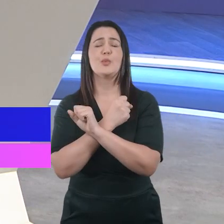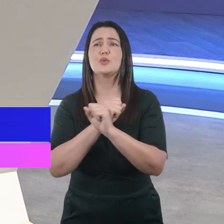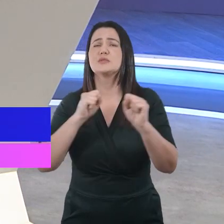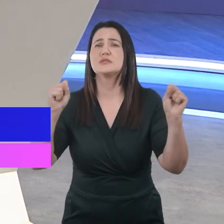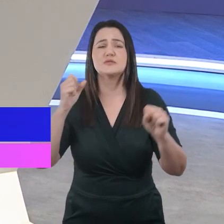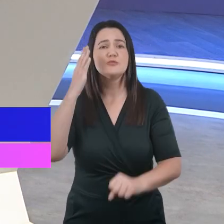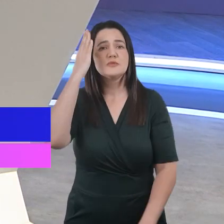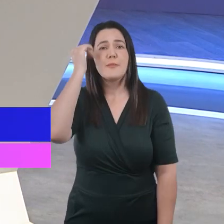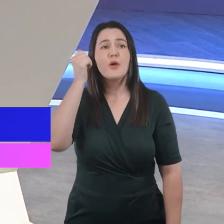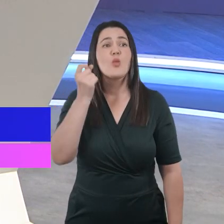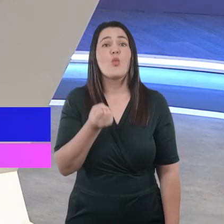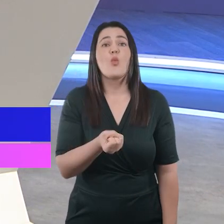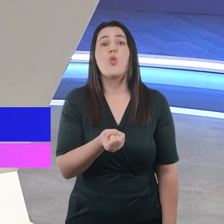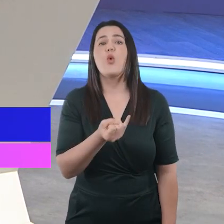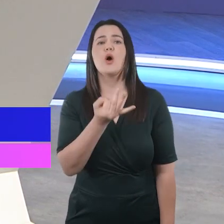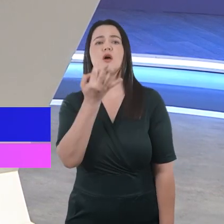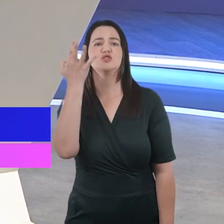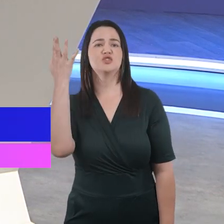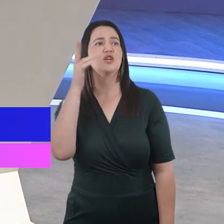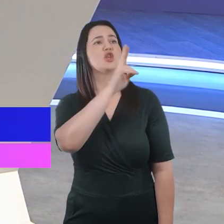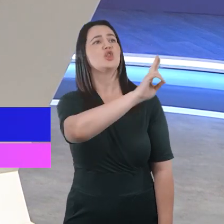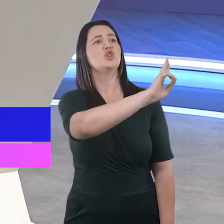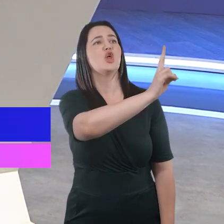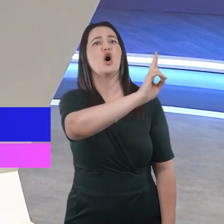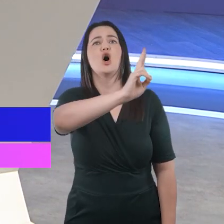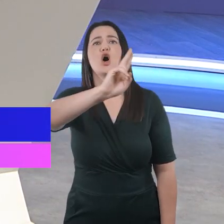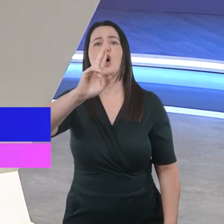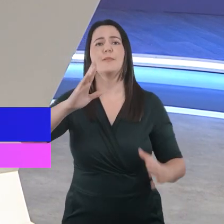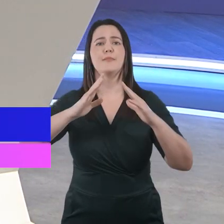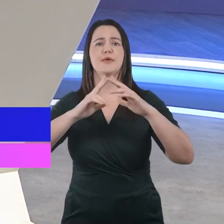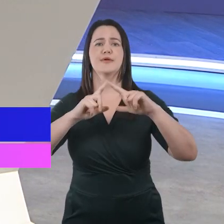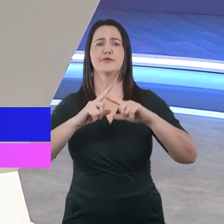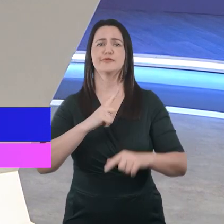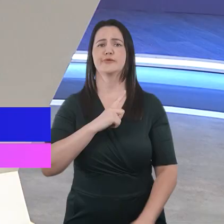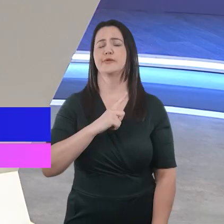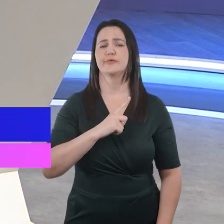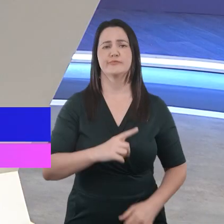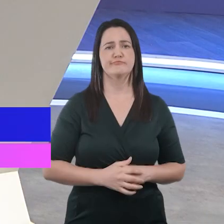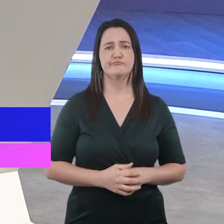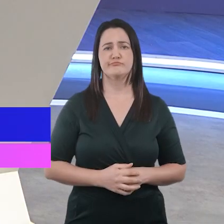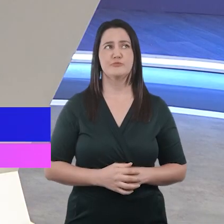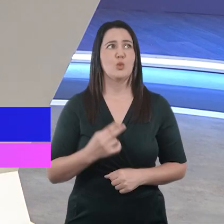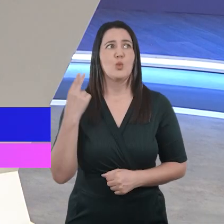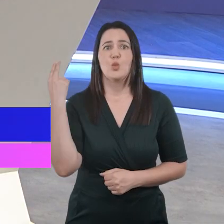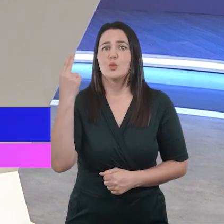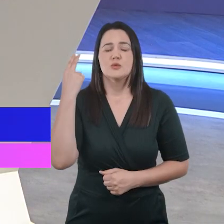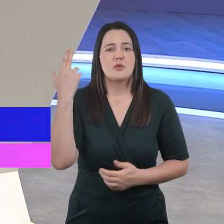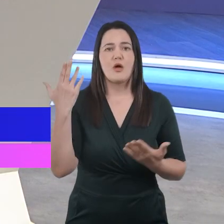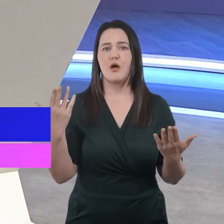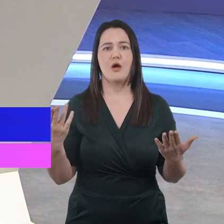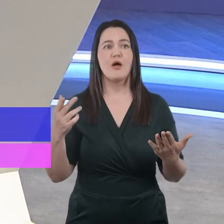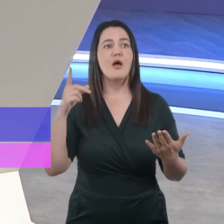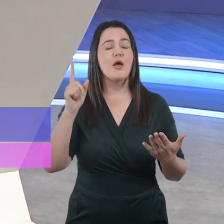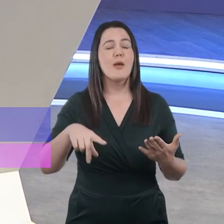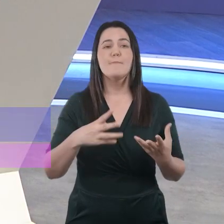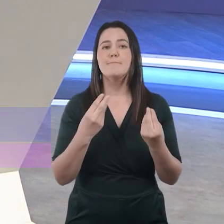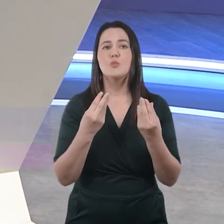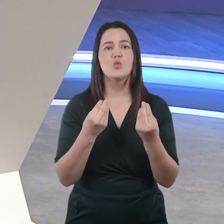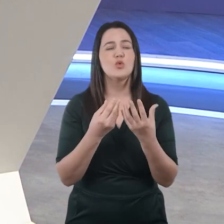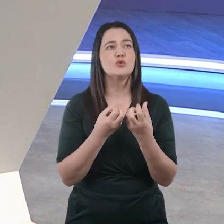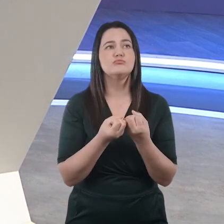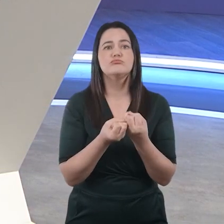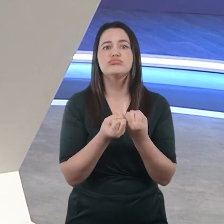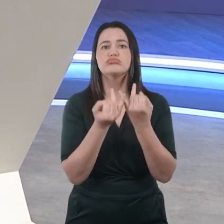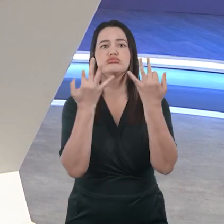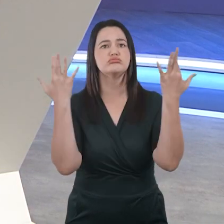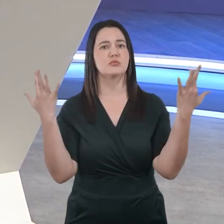impossível dizer quantas denominações diferentes existem. Não dá para saber. O número é